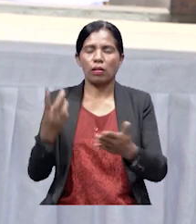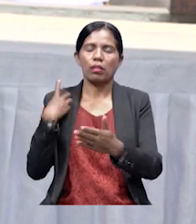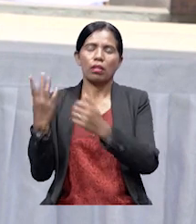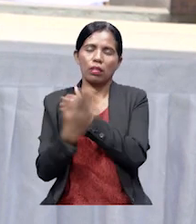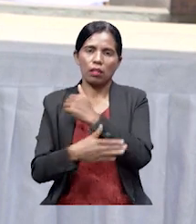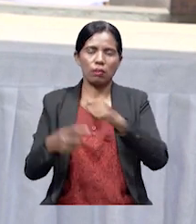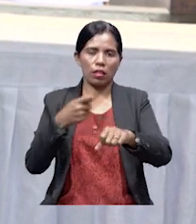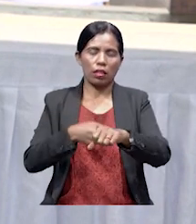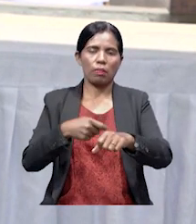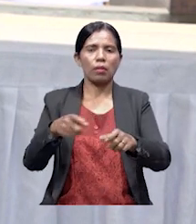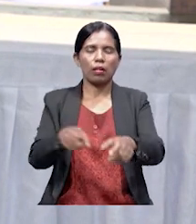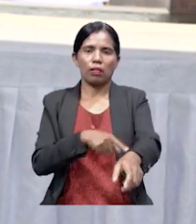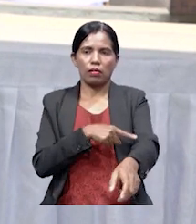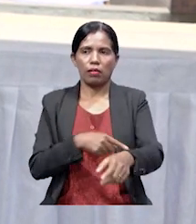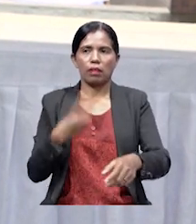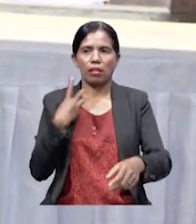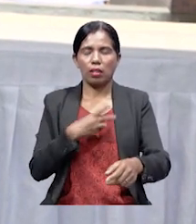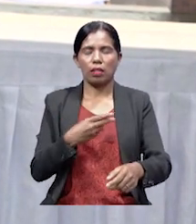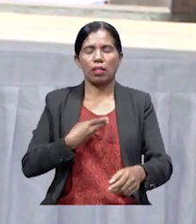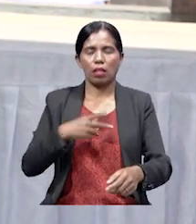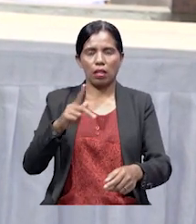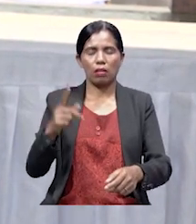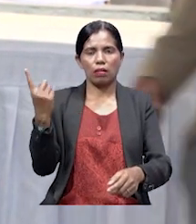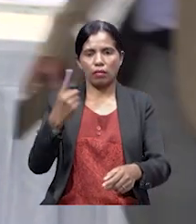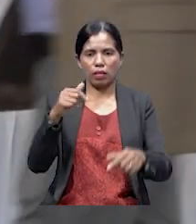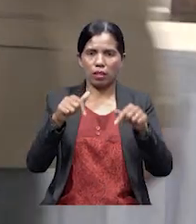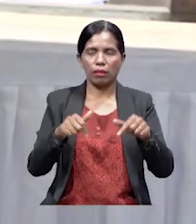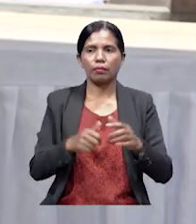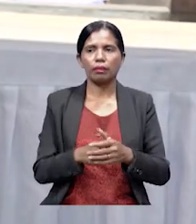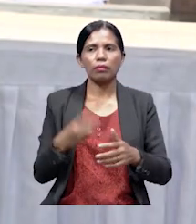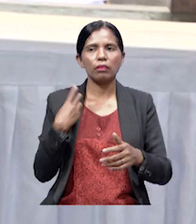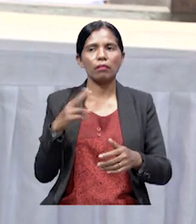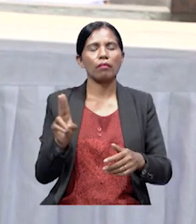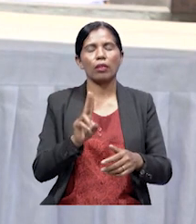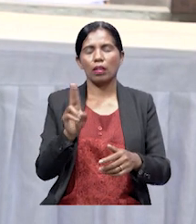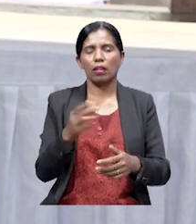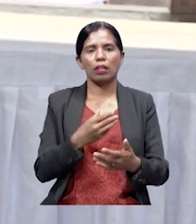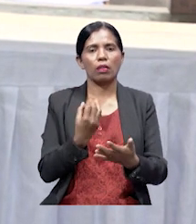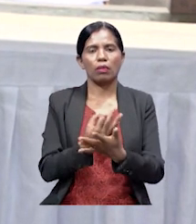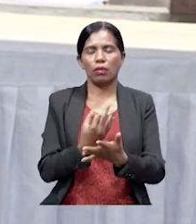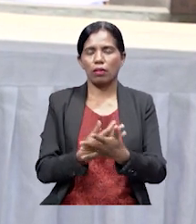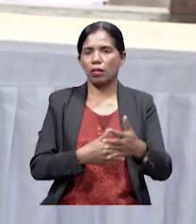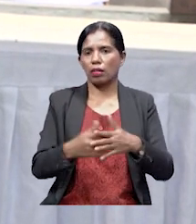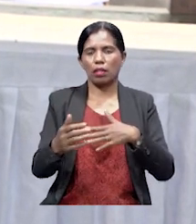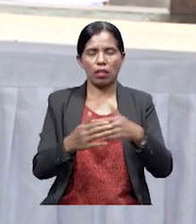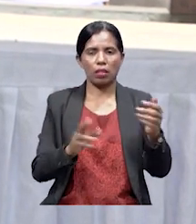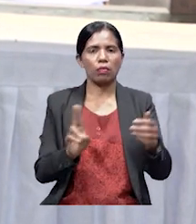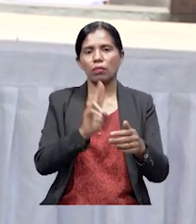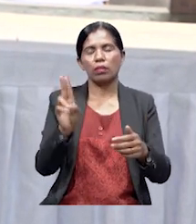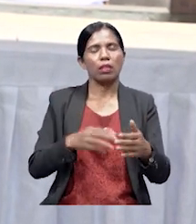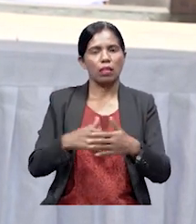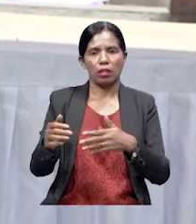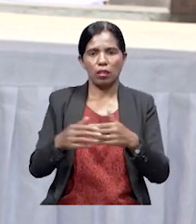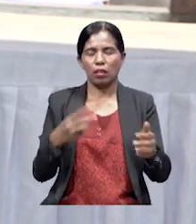temporar, ita ne ahalo na fatia nessa agora, kita gasta por gasta tu ini tinggal karena kita